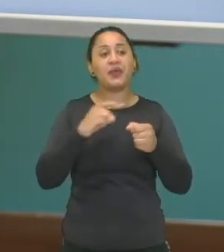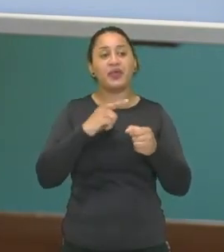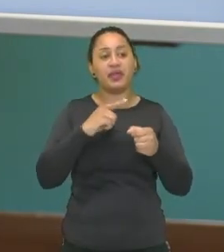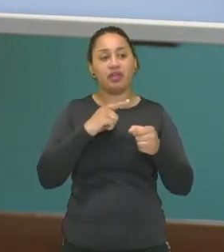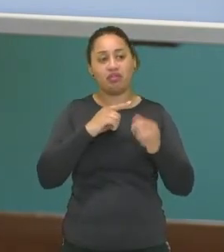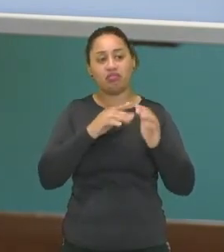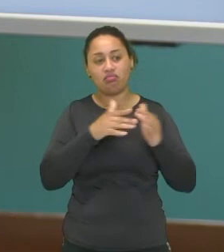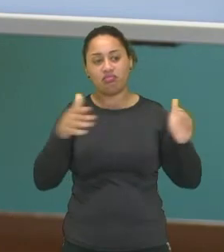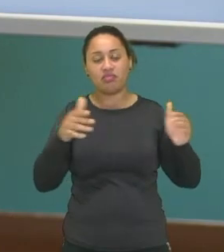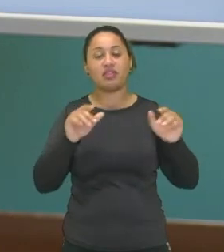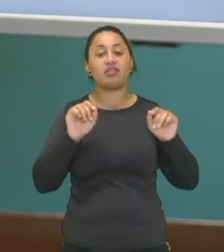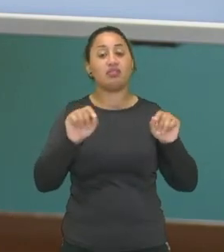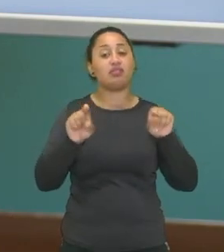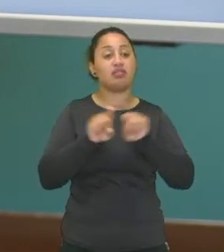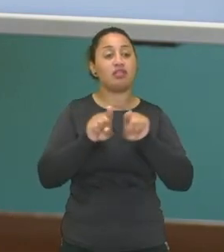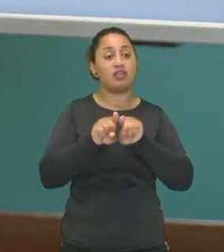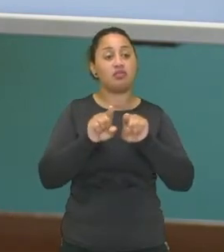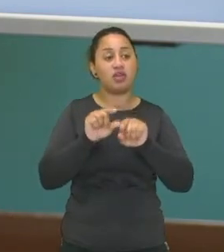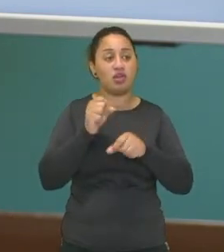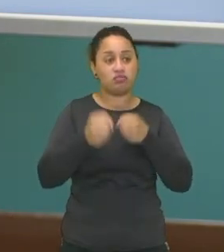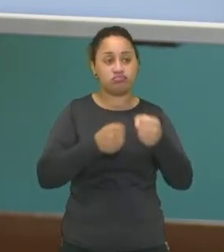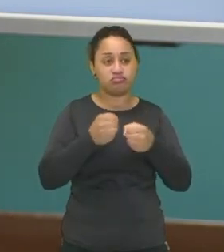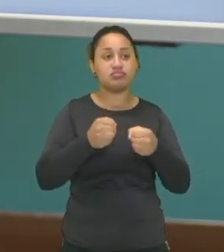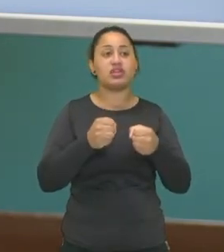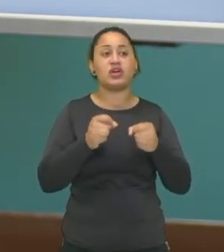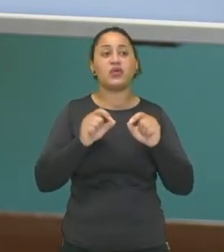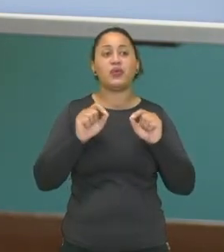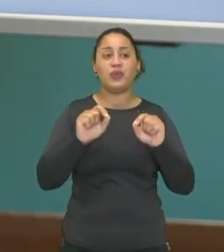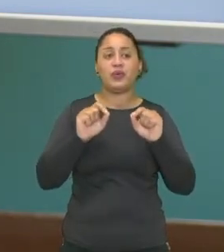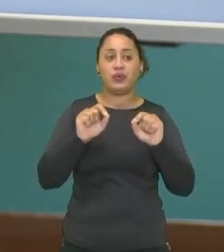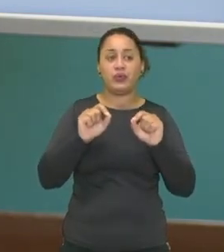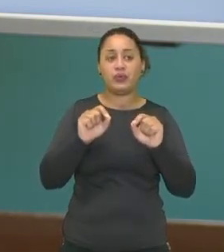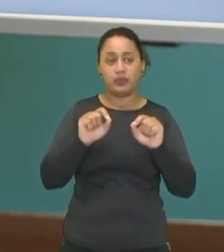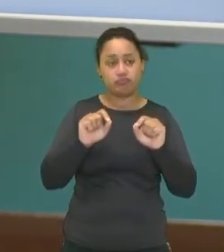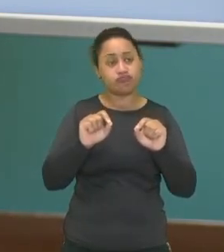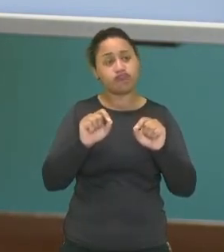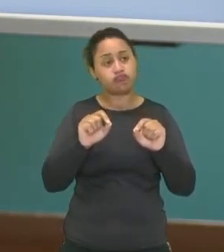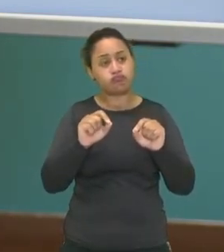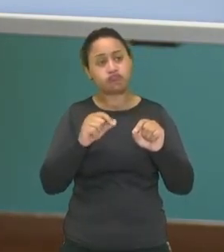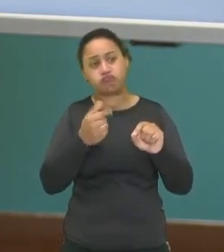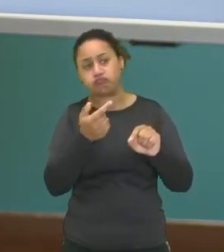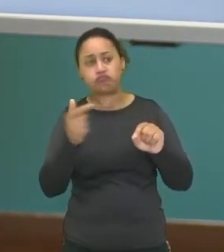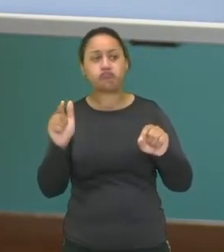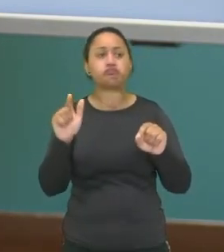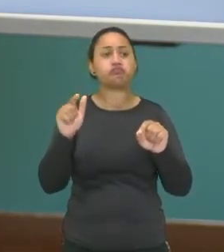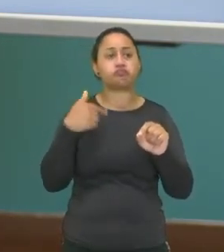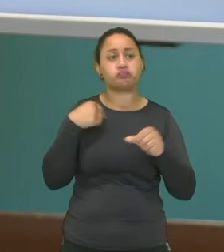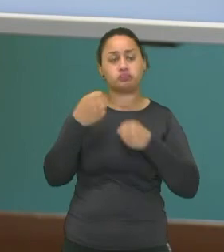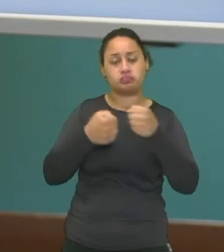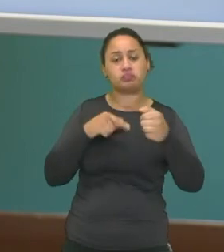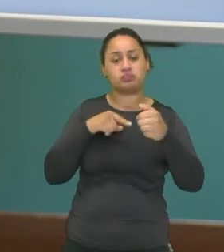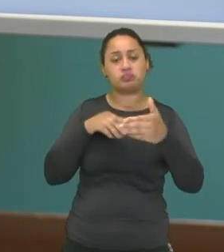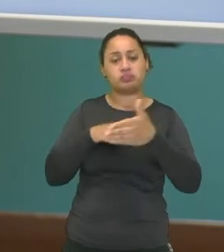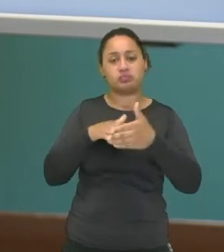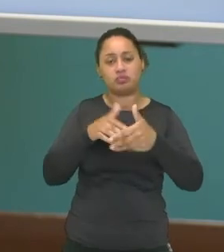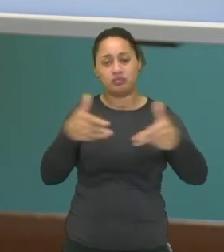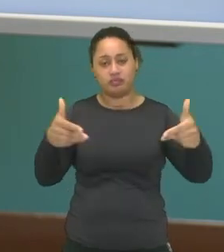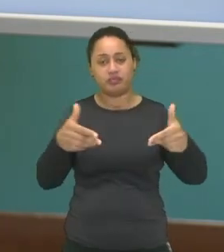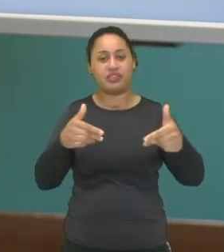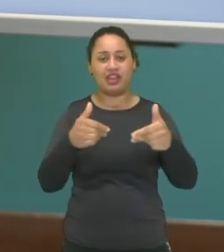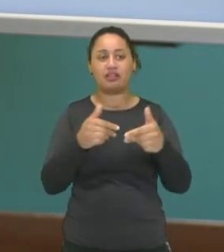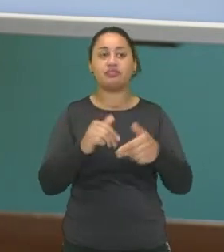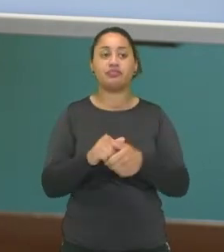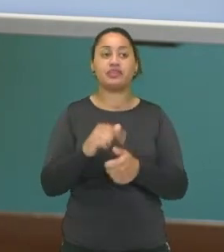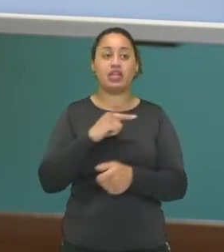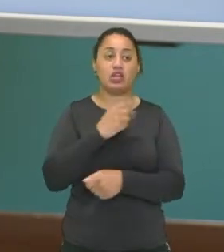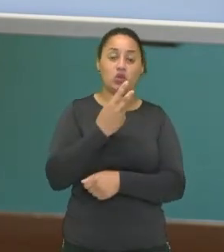obstáculos, também chamada de corrida steeplechase, né? Esse é o nome em inglês. Então são provas de 2.000 e